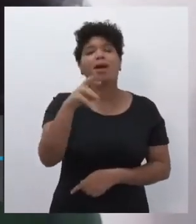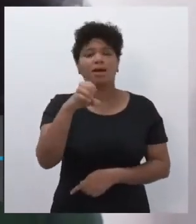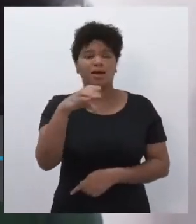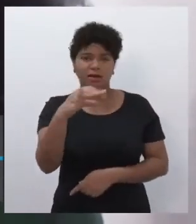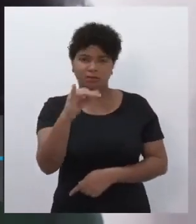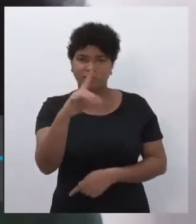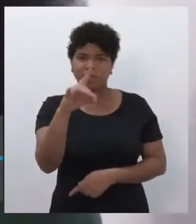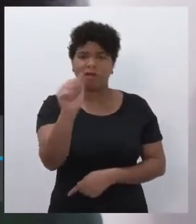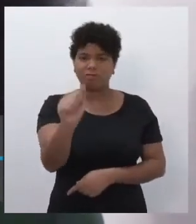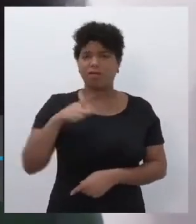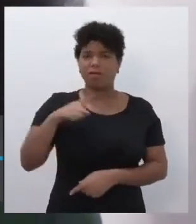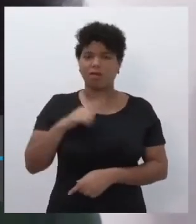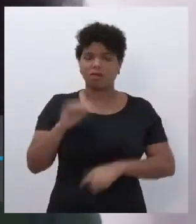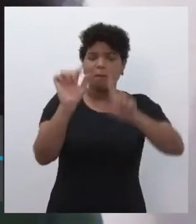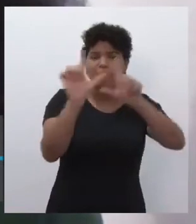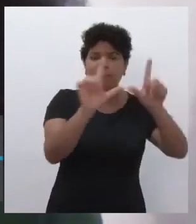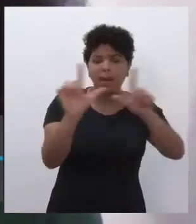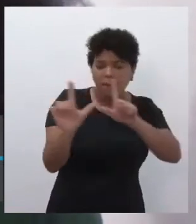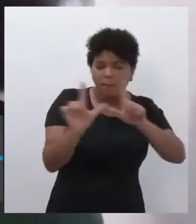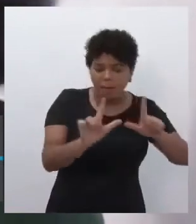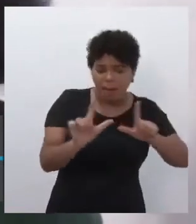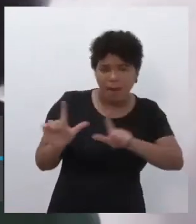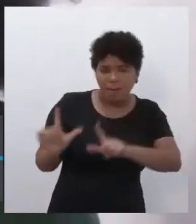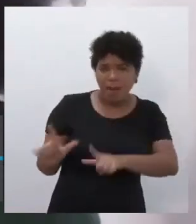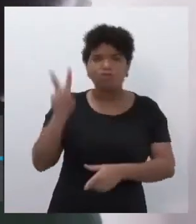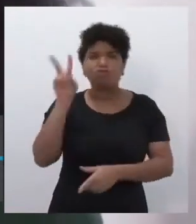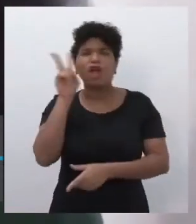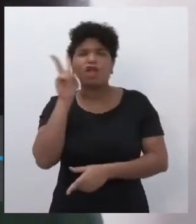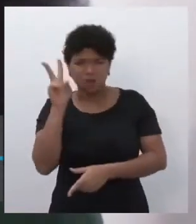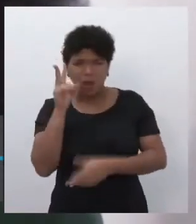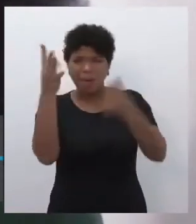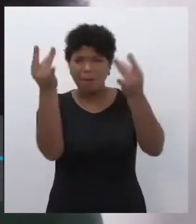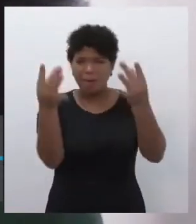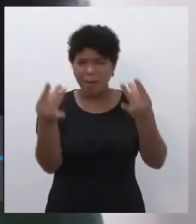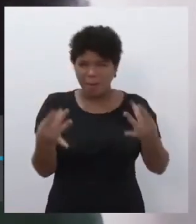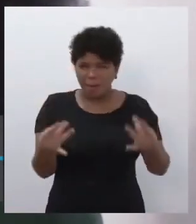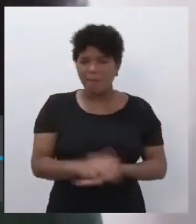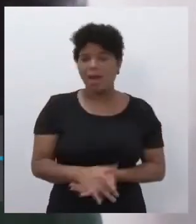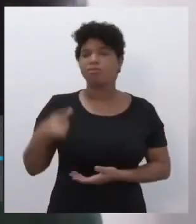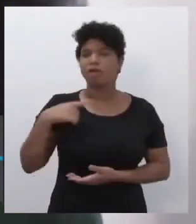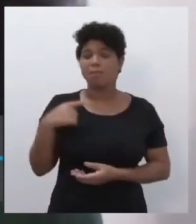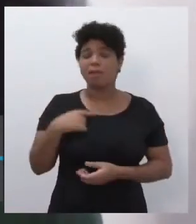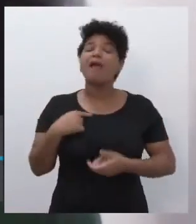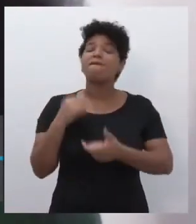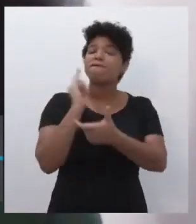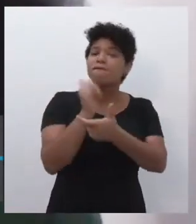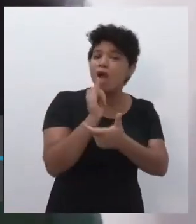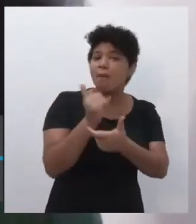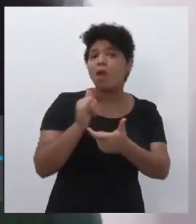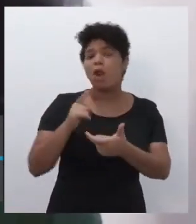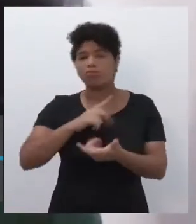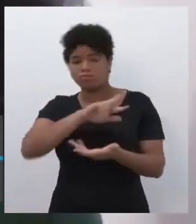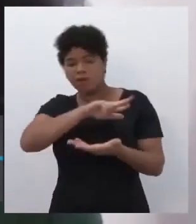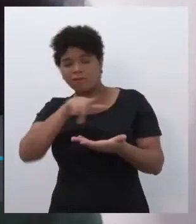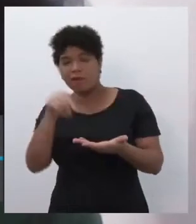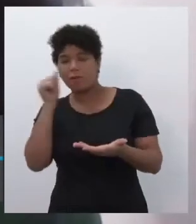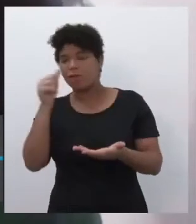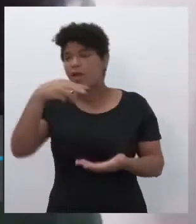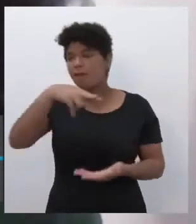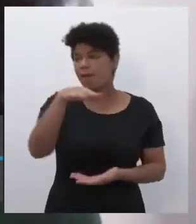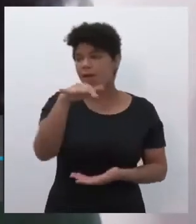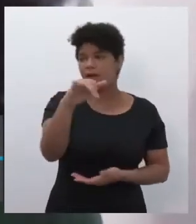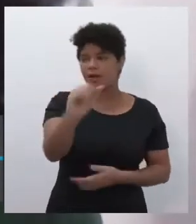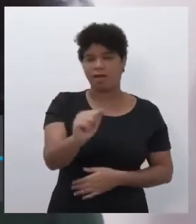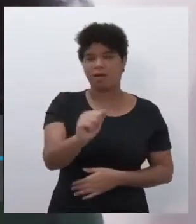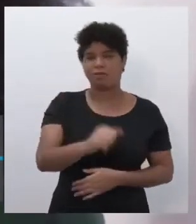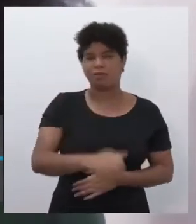professora Sueli também tirinhas, poemas, quadrinhos, fábulas, a professora Mariana também citou as fábulas.